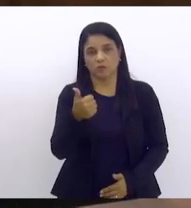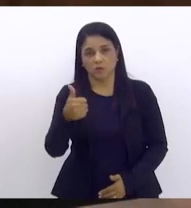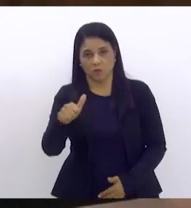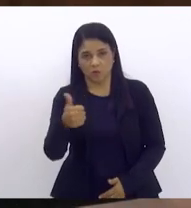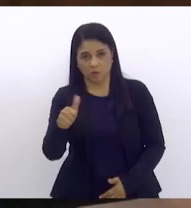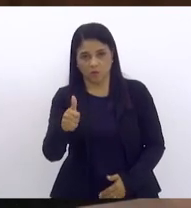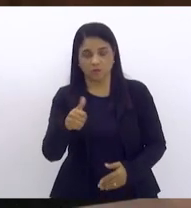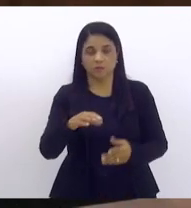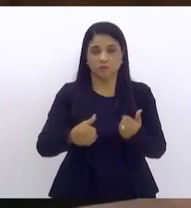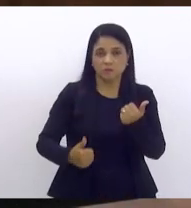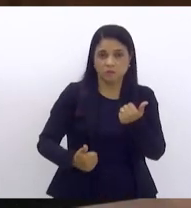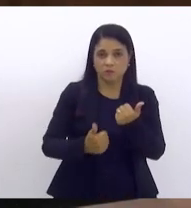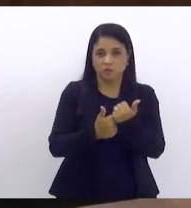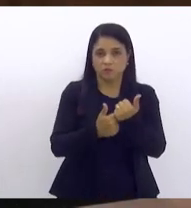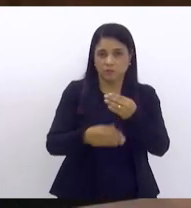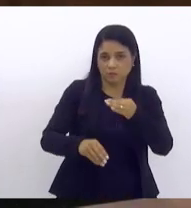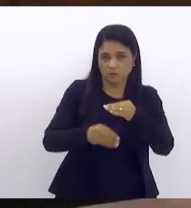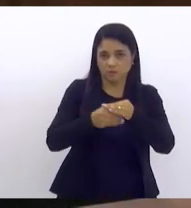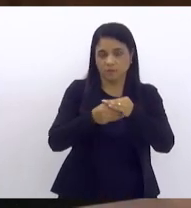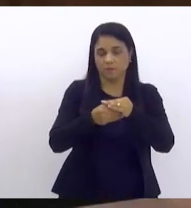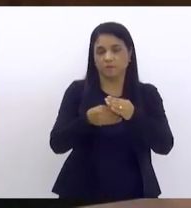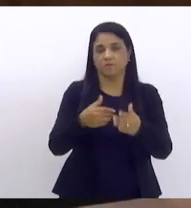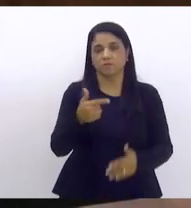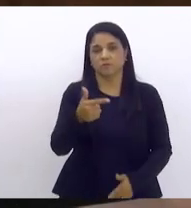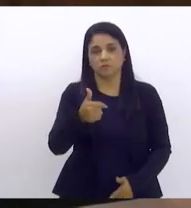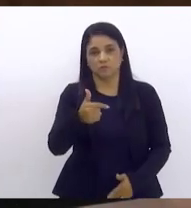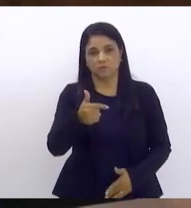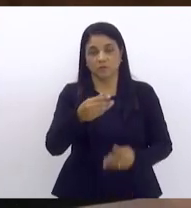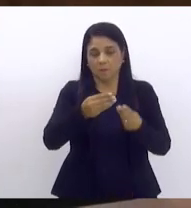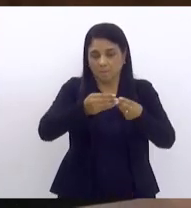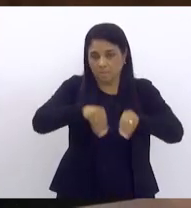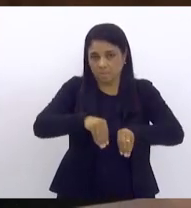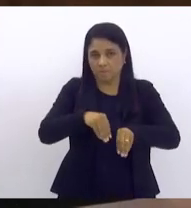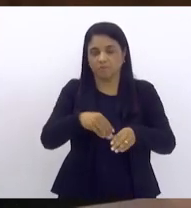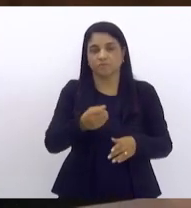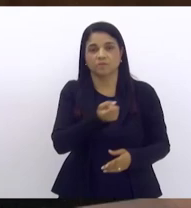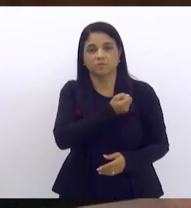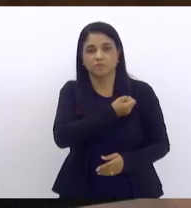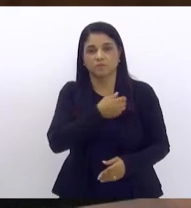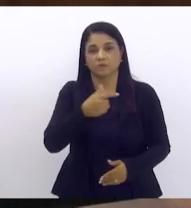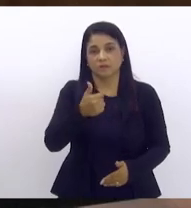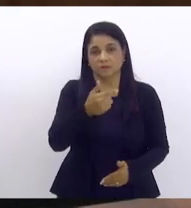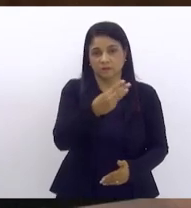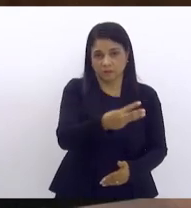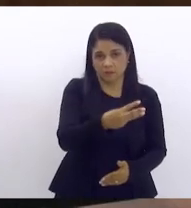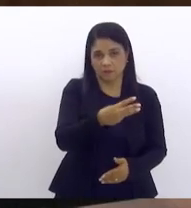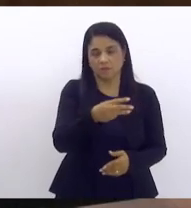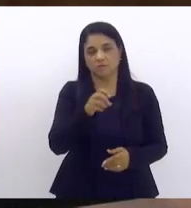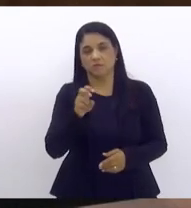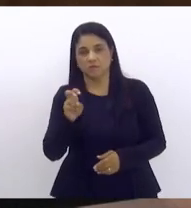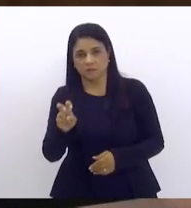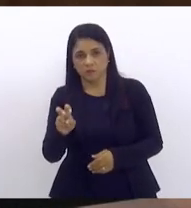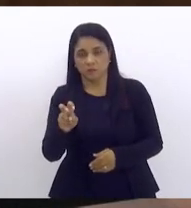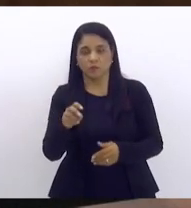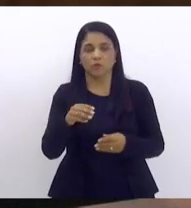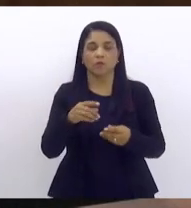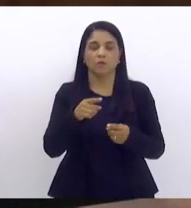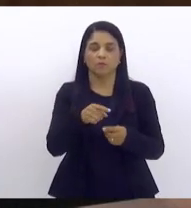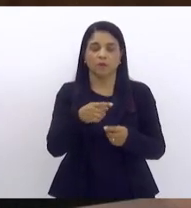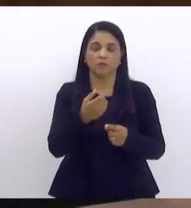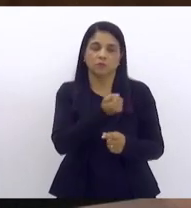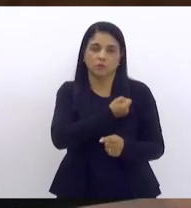com subemenda número 12. Prejudicada às emendas números 3 e 5 pela emenda de número 4 da